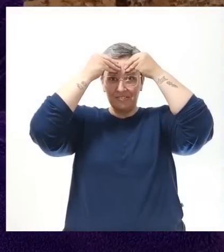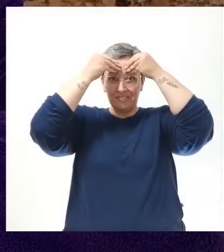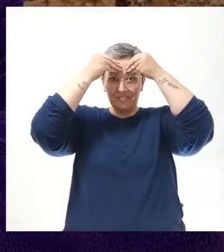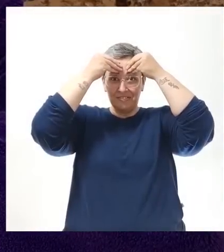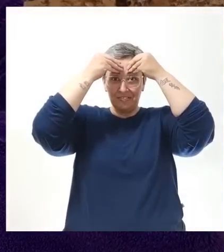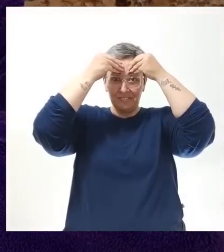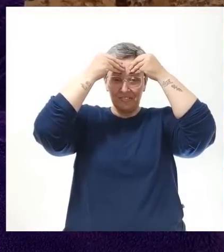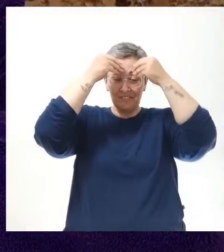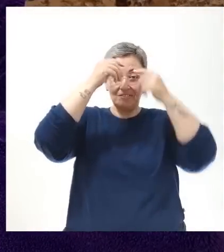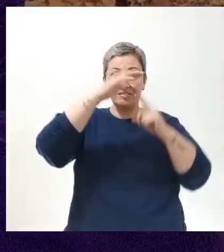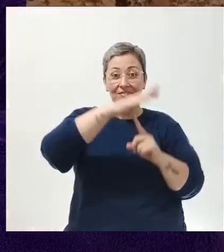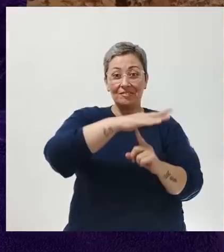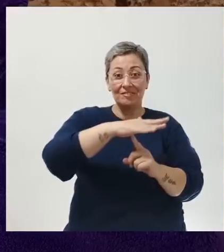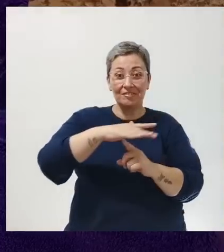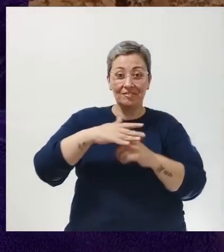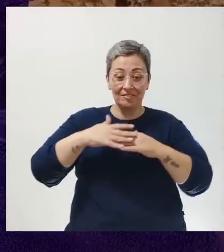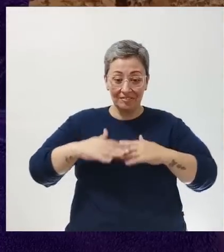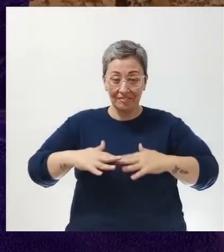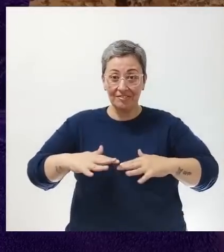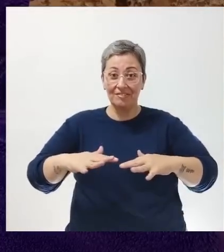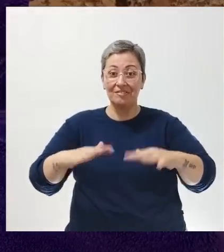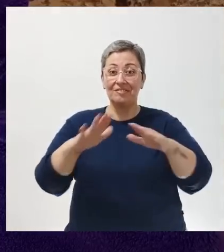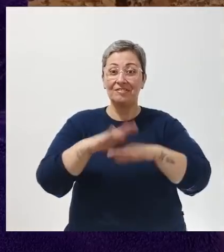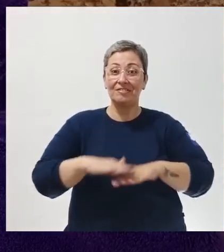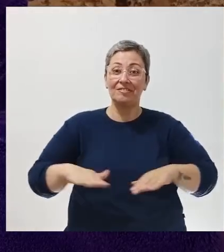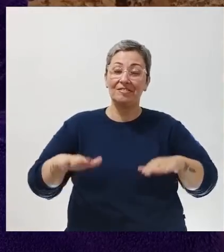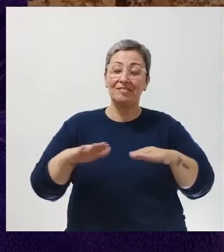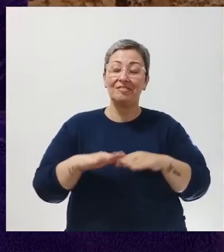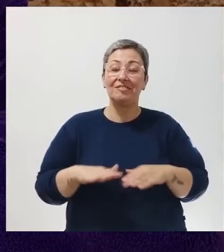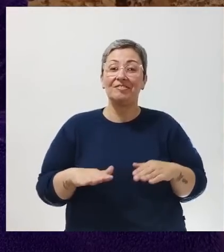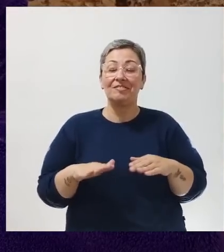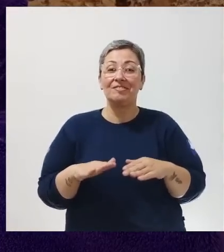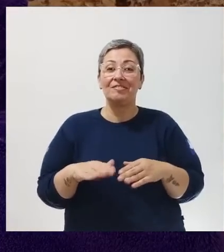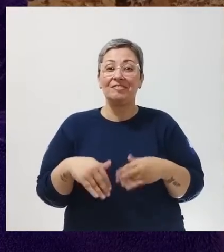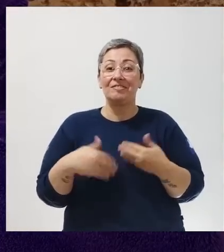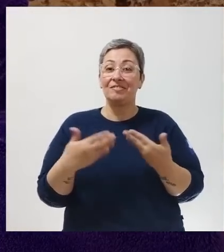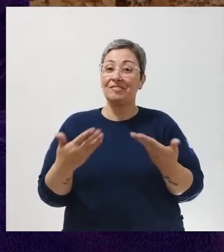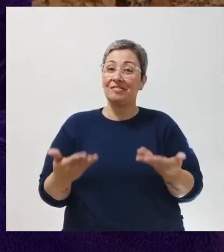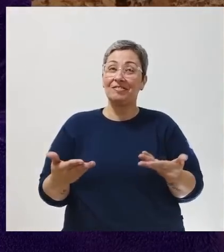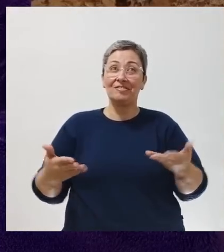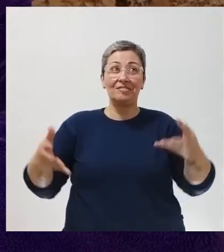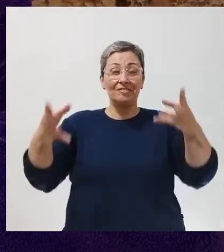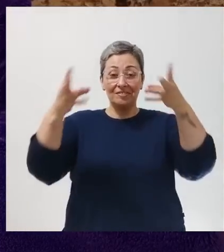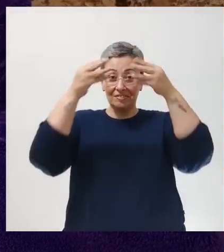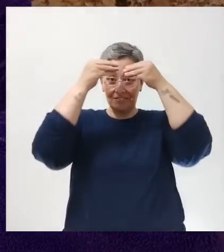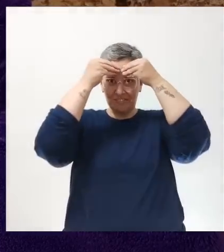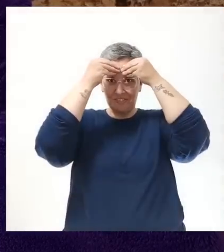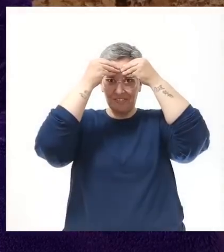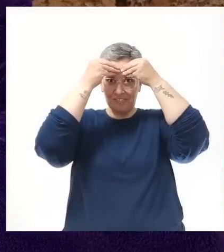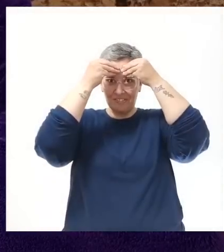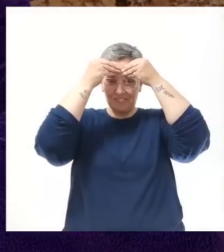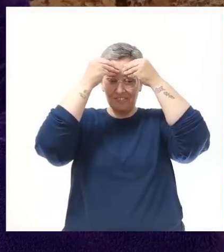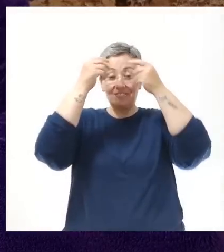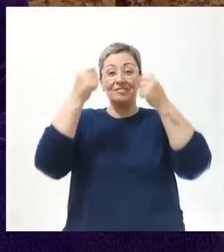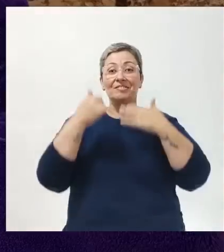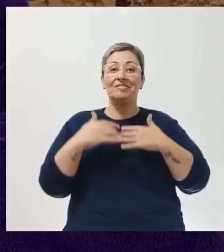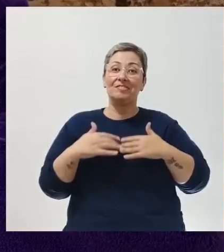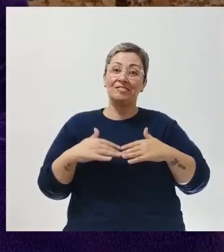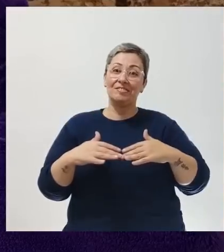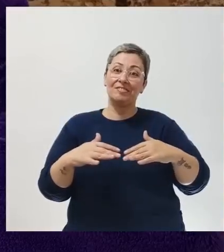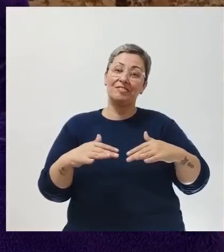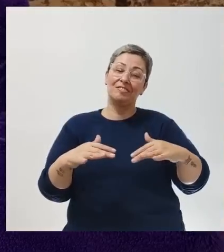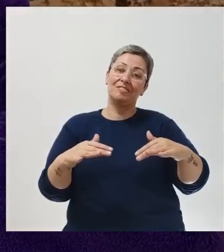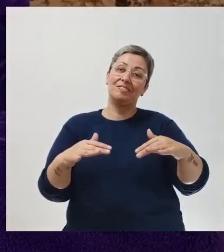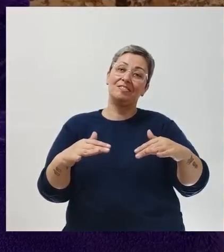guardo. No meu quintal, jardim da infância, que até hoje